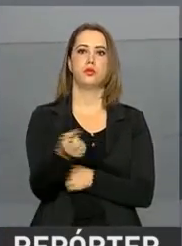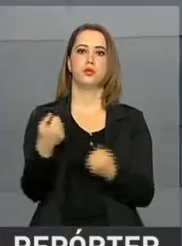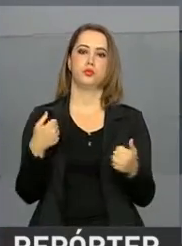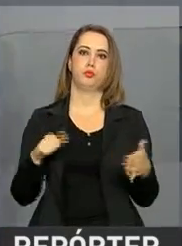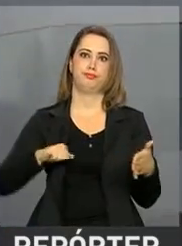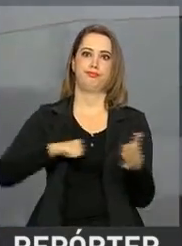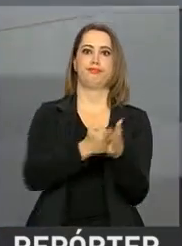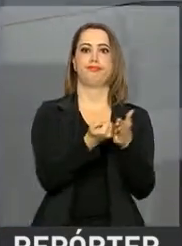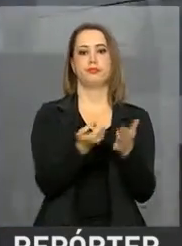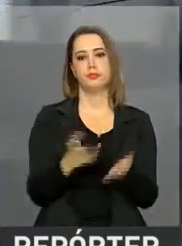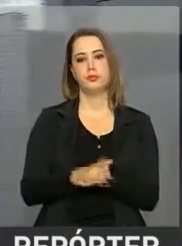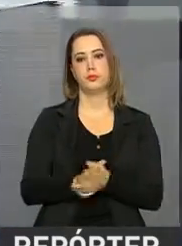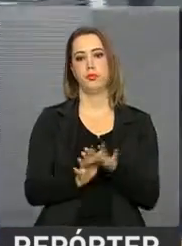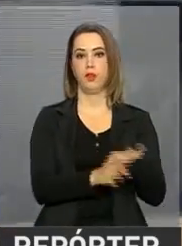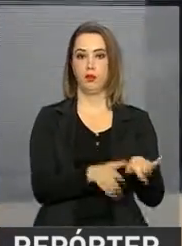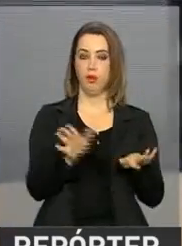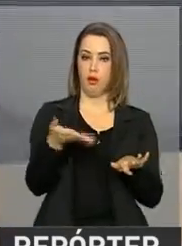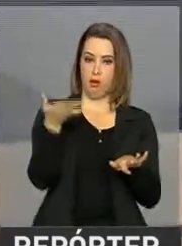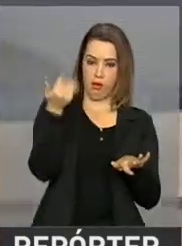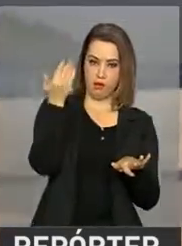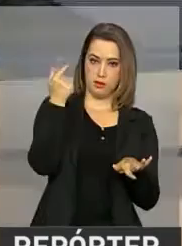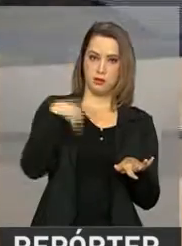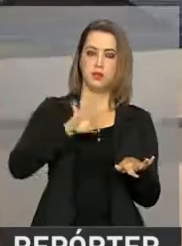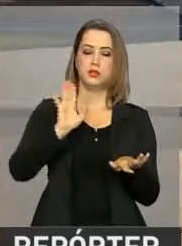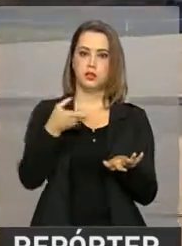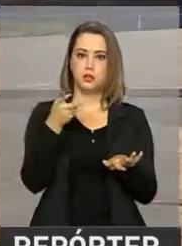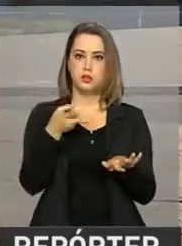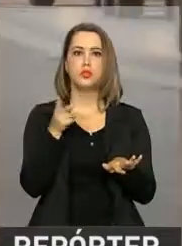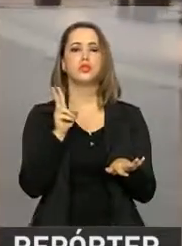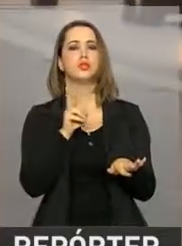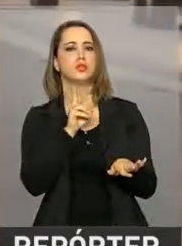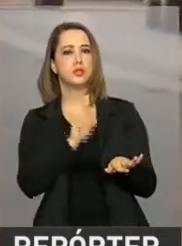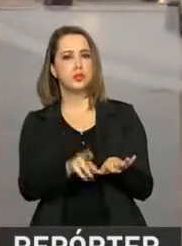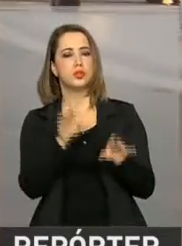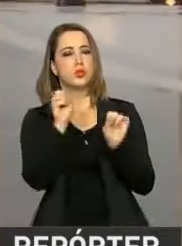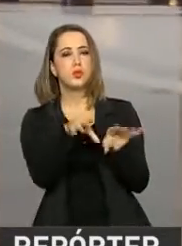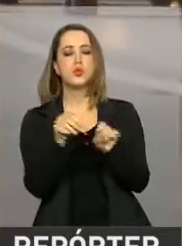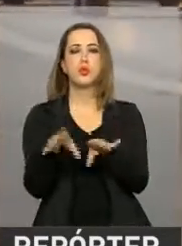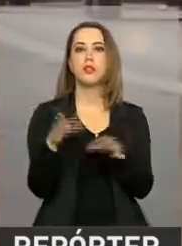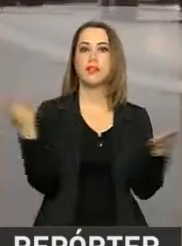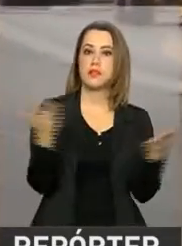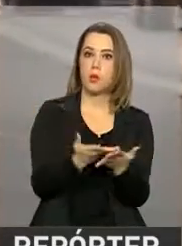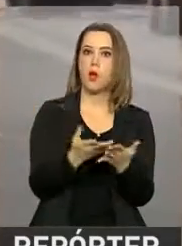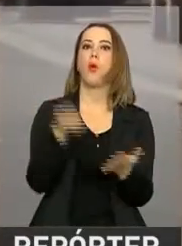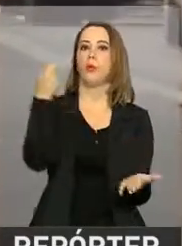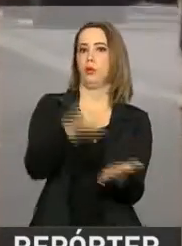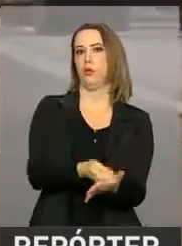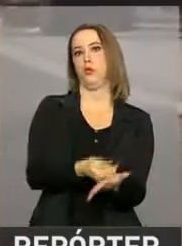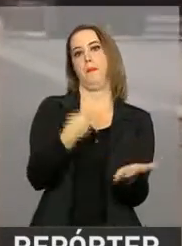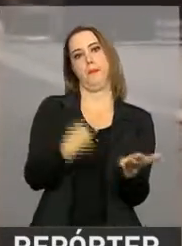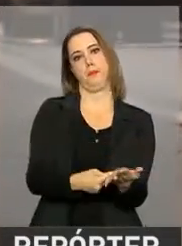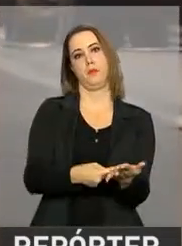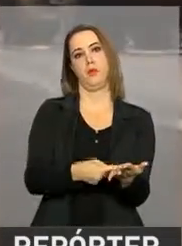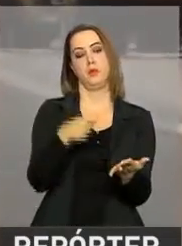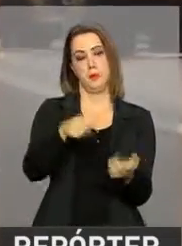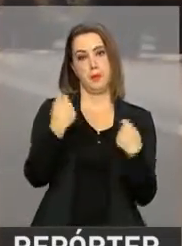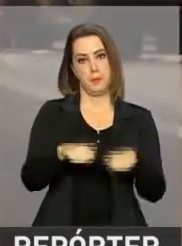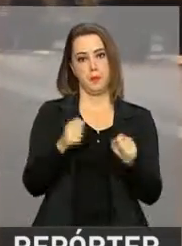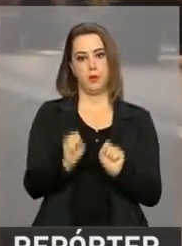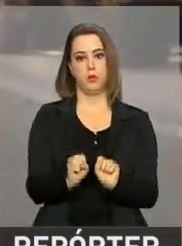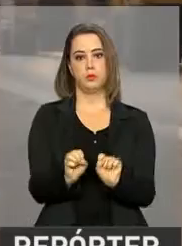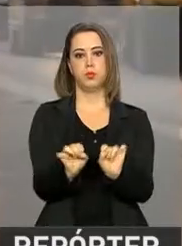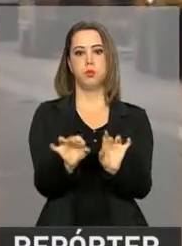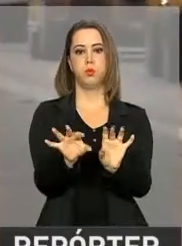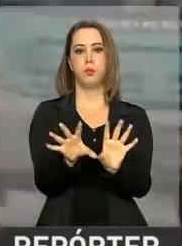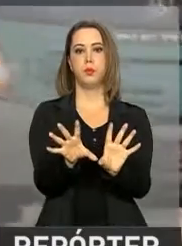do conselho nacional de trânsito desde 1998 agora é obrigatório usar faróis ligados durante o dia